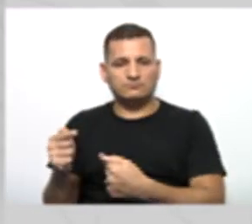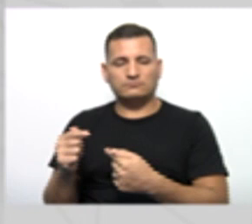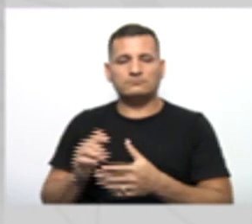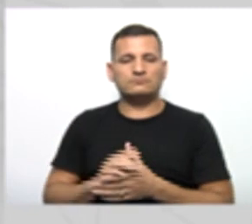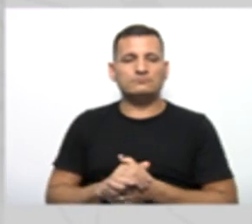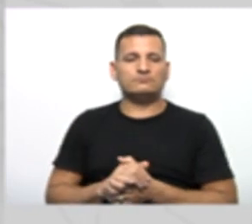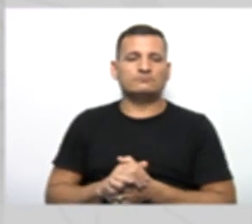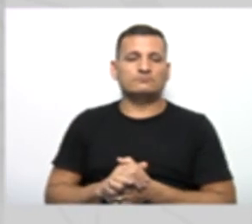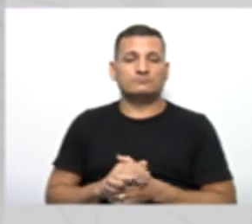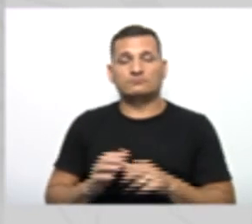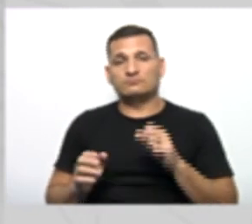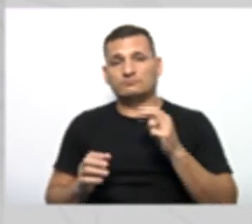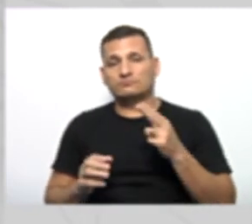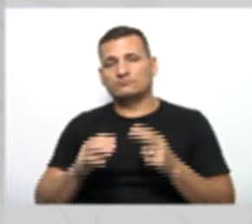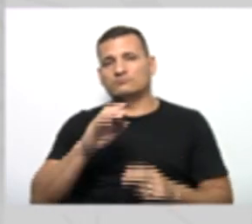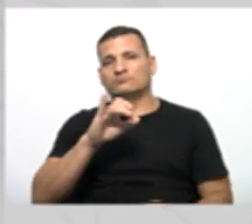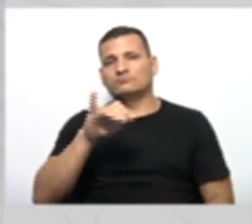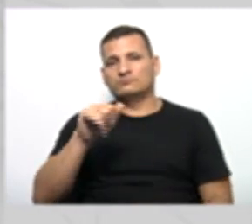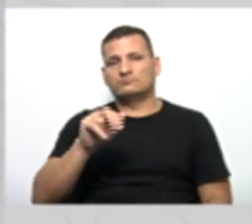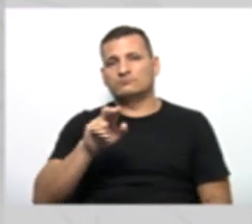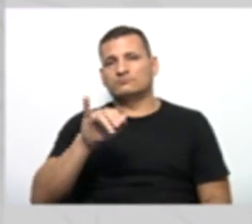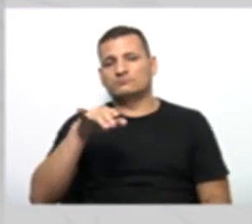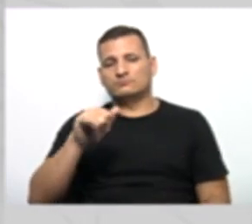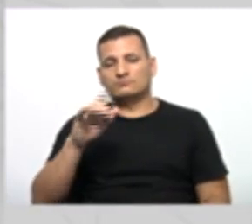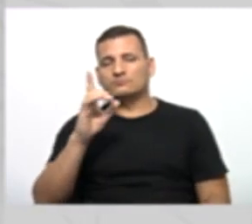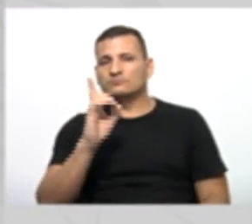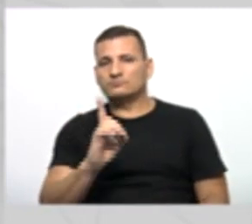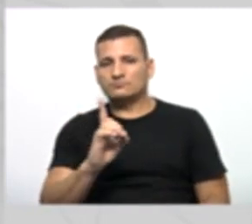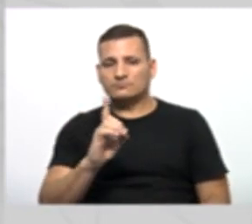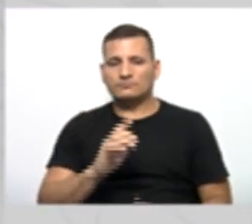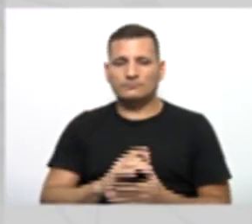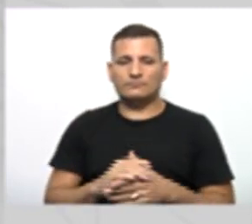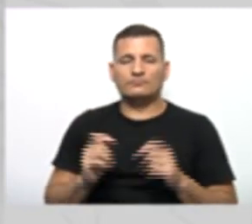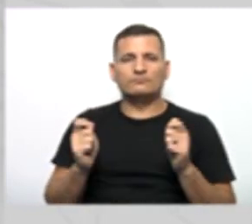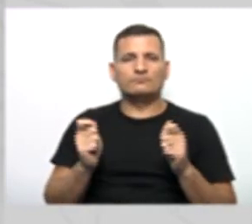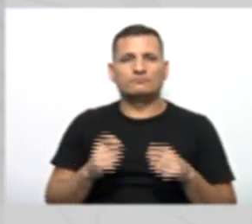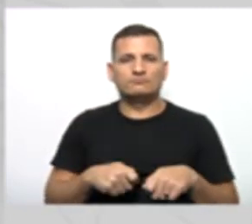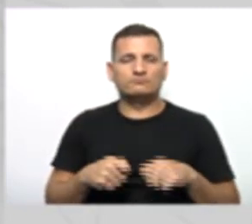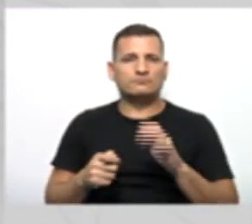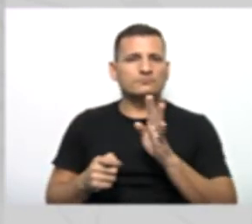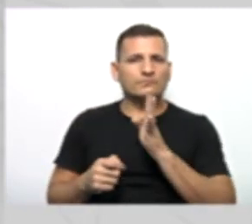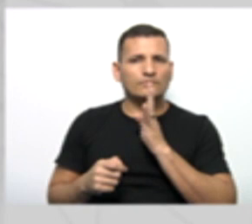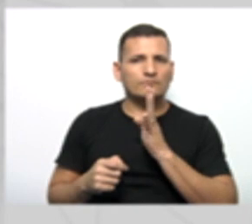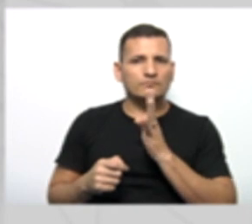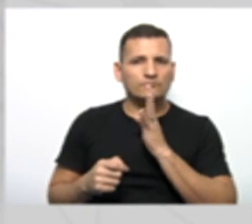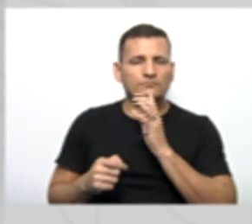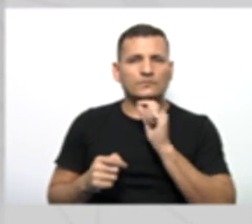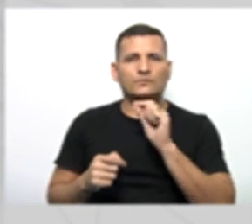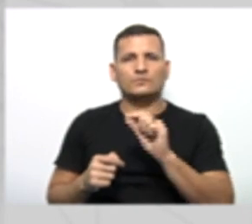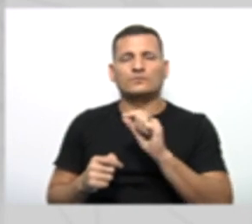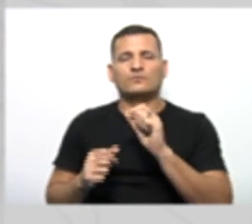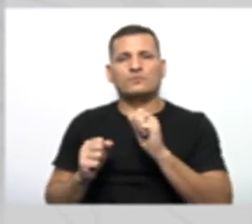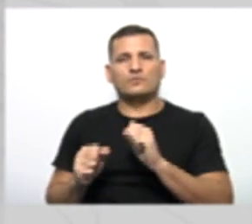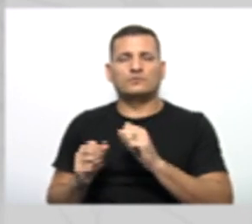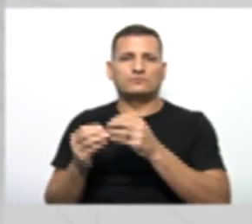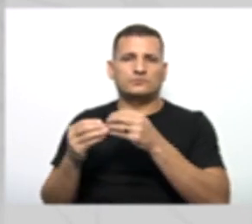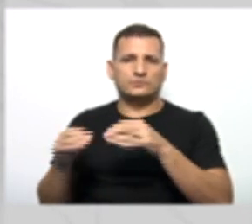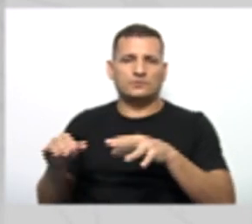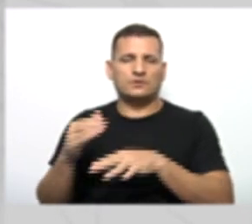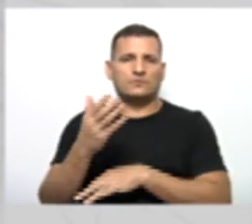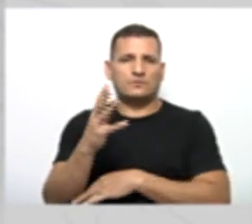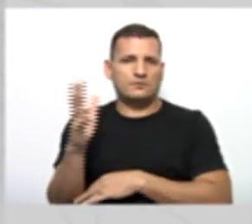o objetivo do EIA-RIMA é letra D, possibilitar o conhecimento dos impactos das atividades de